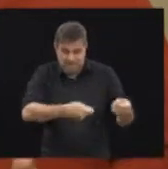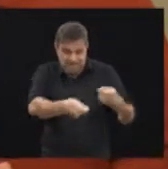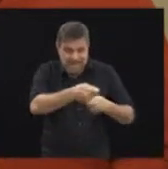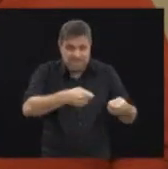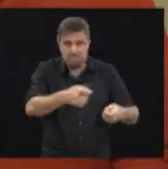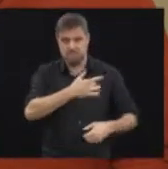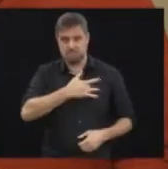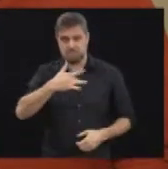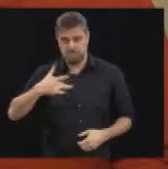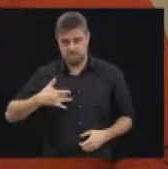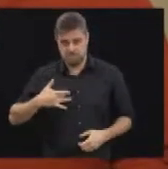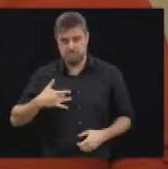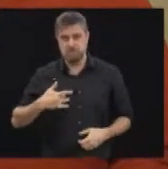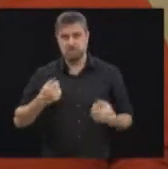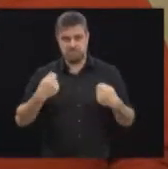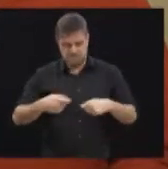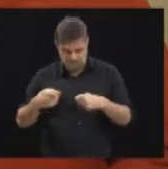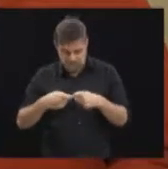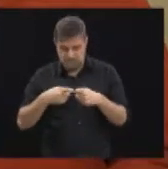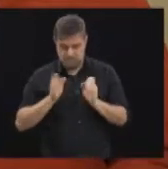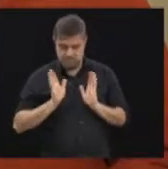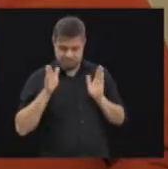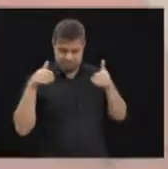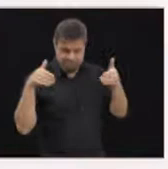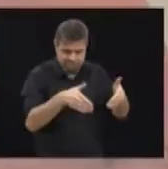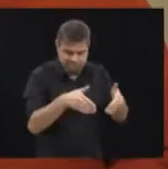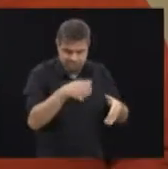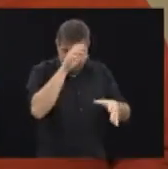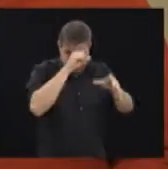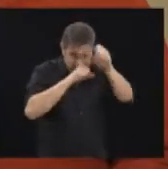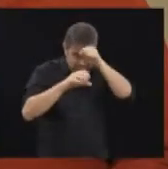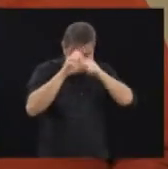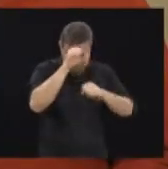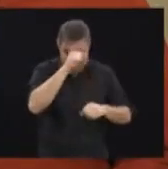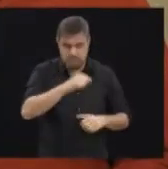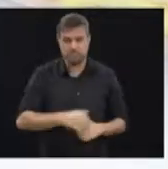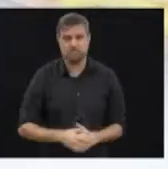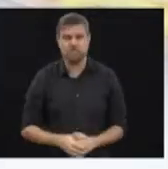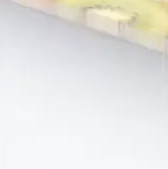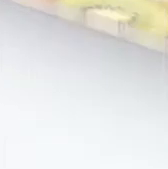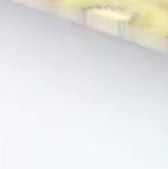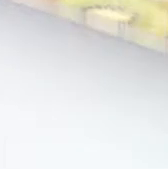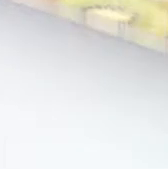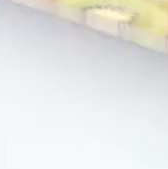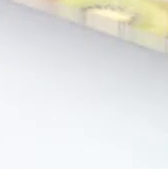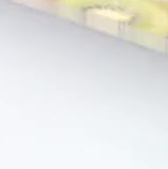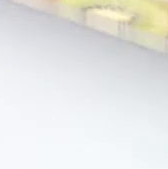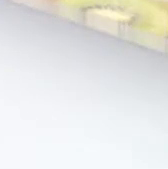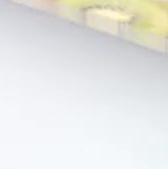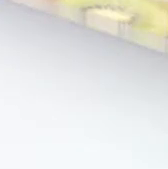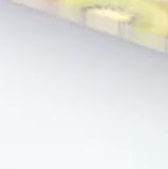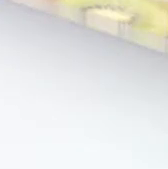da saúde é abarcada nesse conhecimento, né?